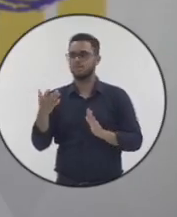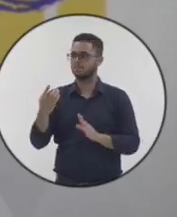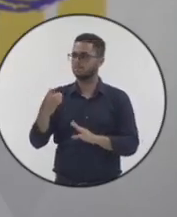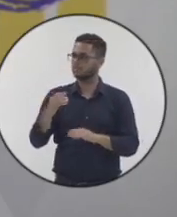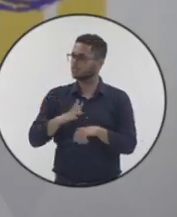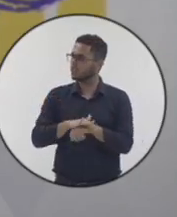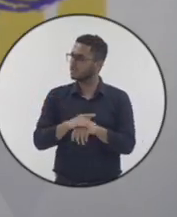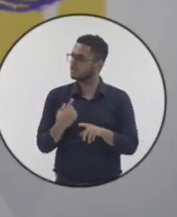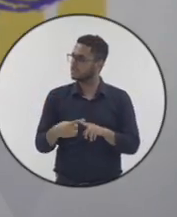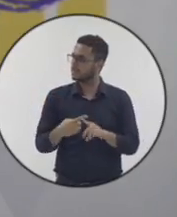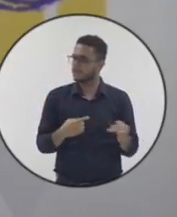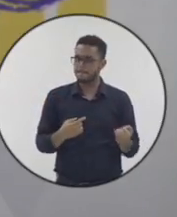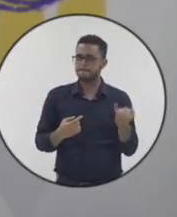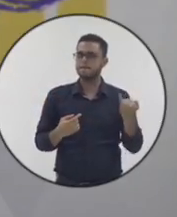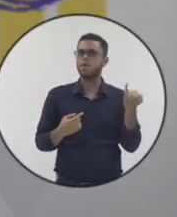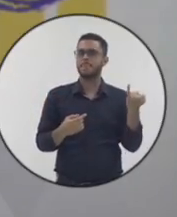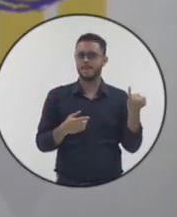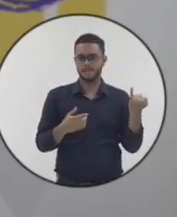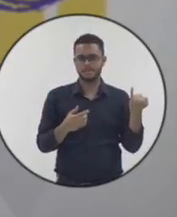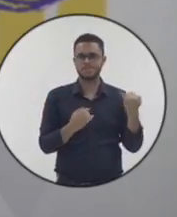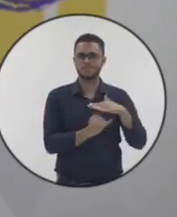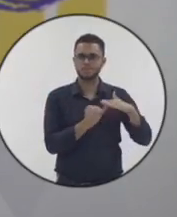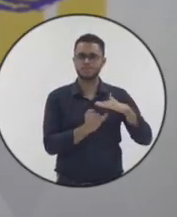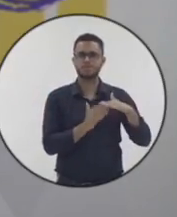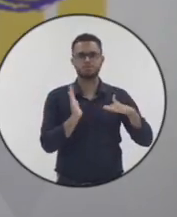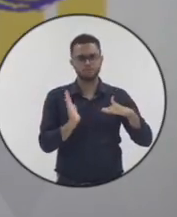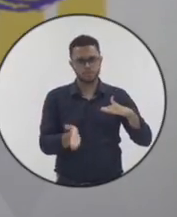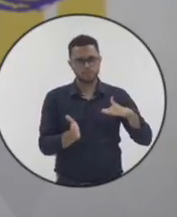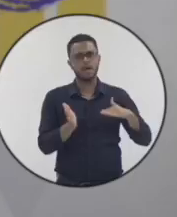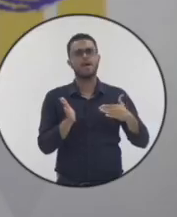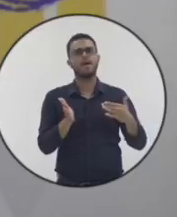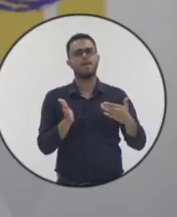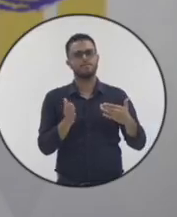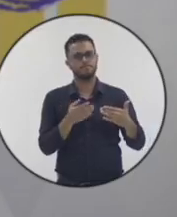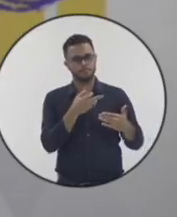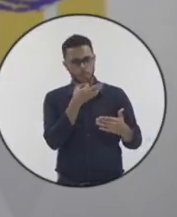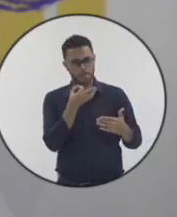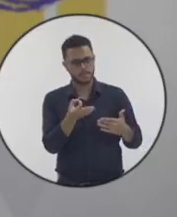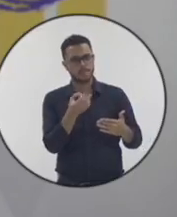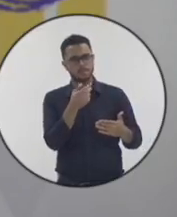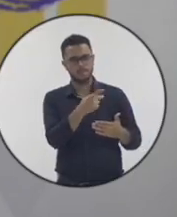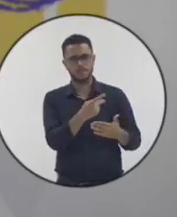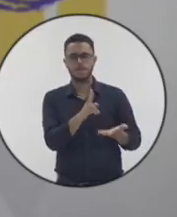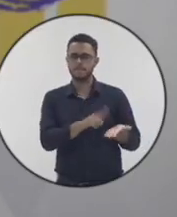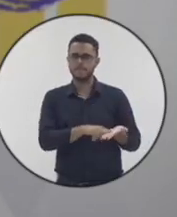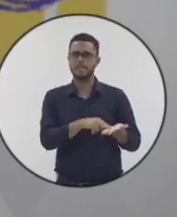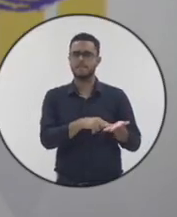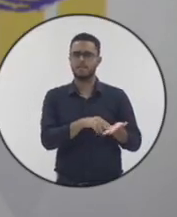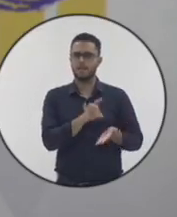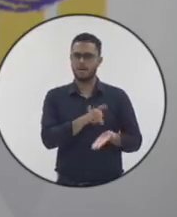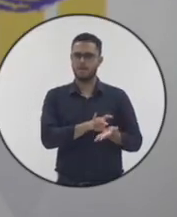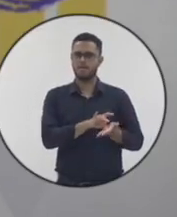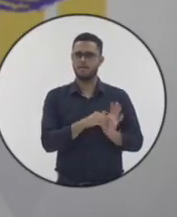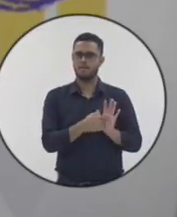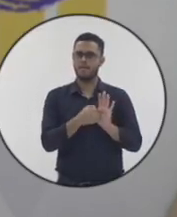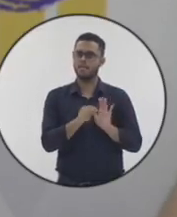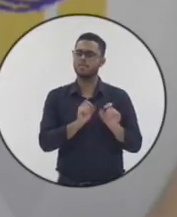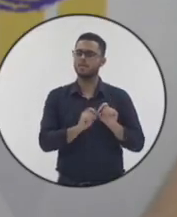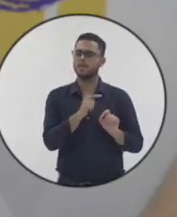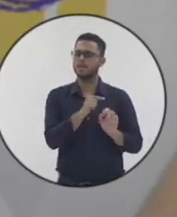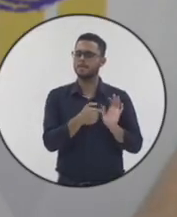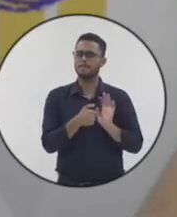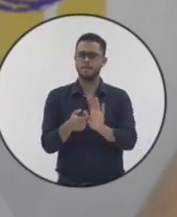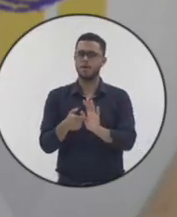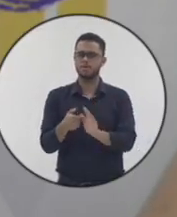que já vem afirmando durante alguns anos a sua posição para a despatologização, ele mostra para as pessoas que não